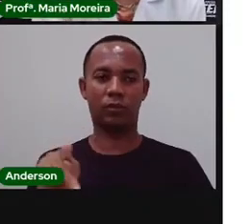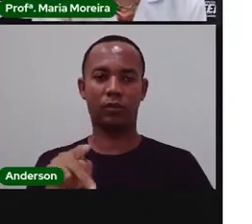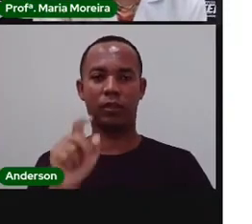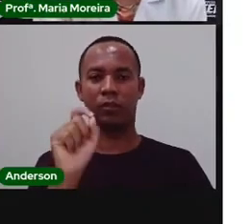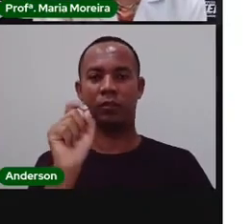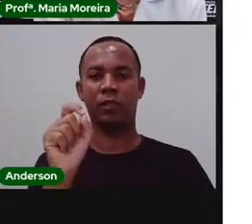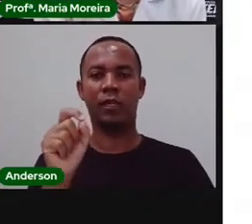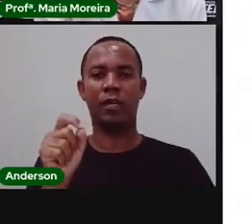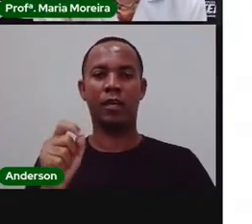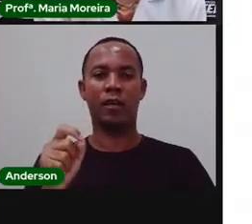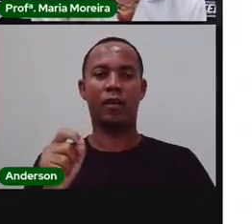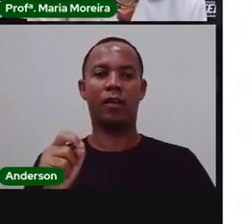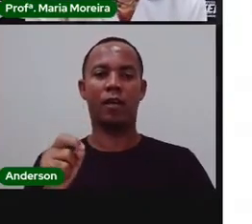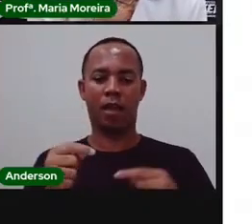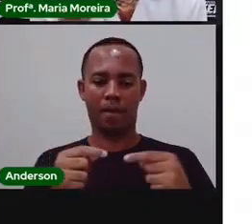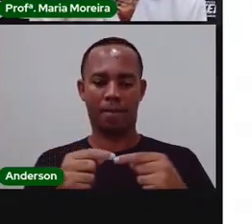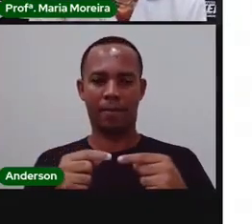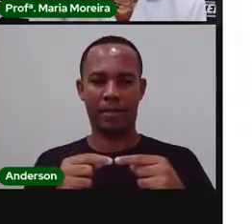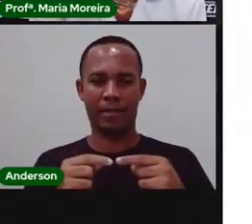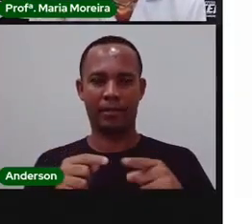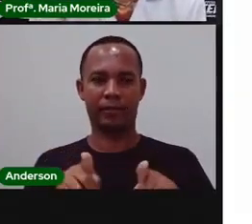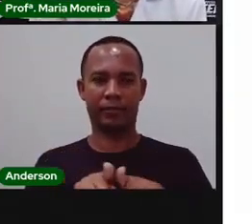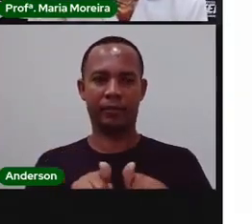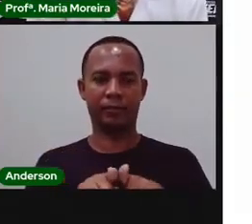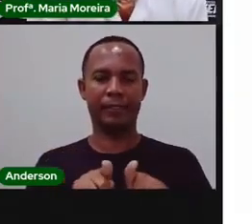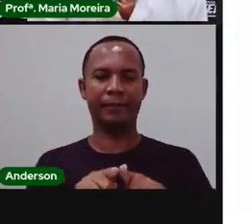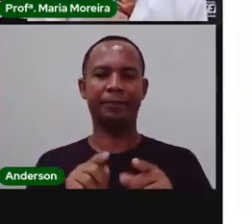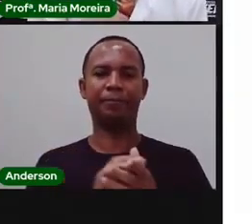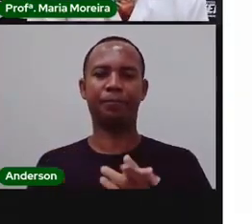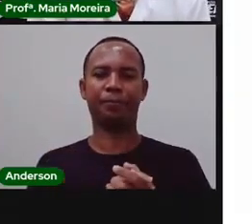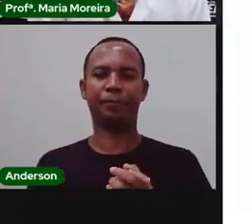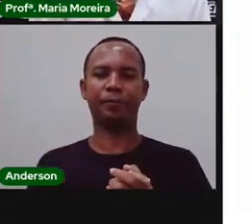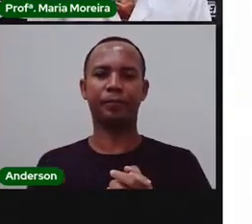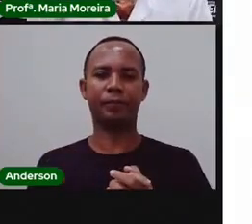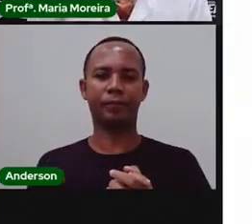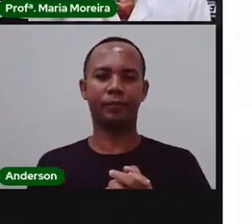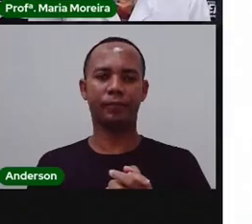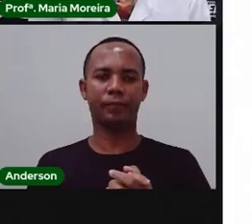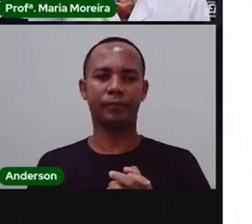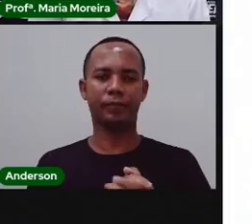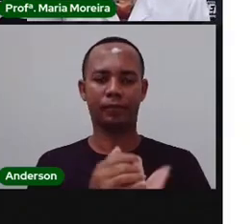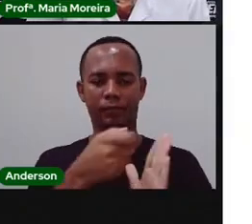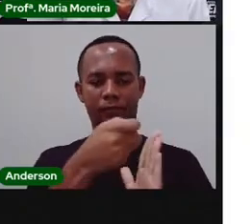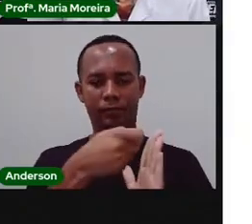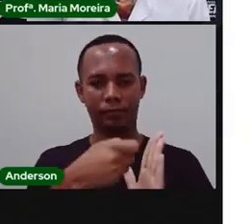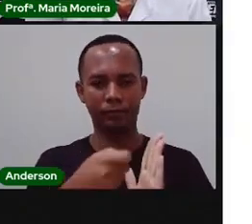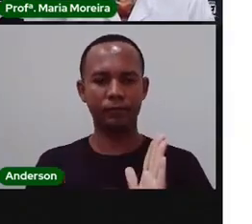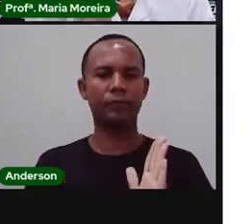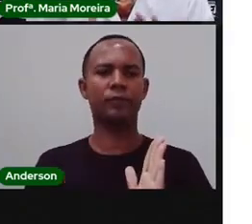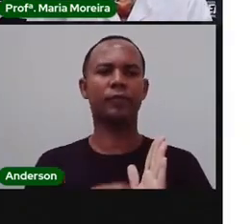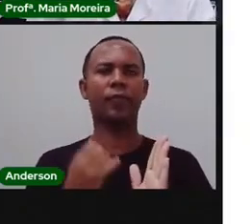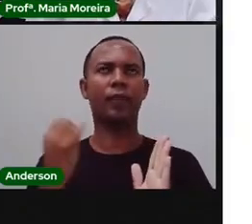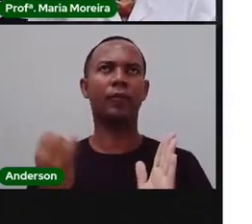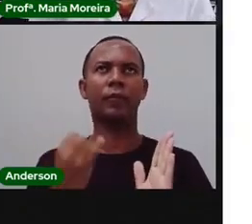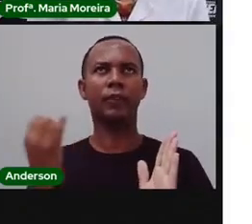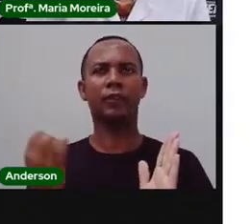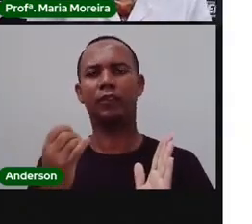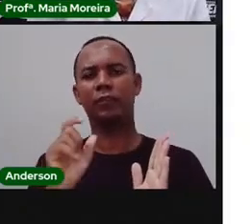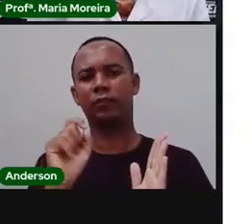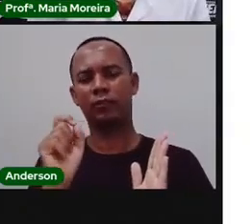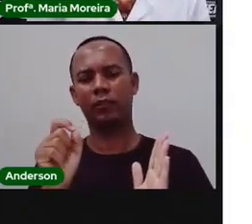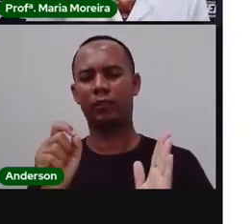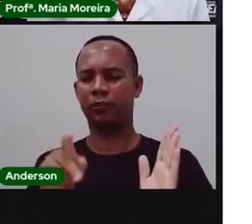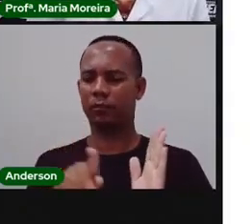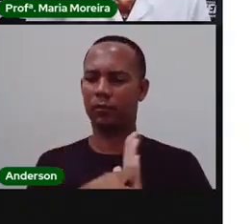que a atividade seja feita, seja essa. Assistam o vídeo e registrem no caderno de vocês, né, a parte mais importante